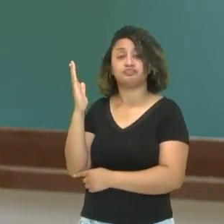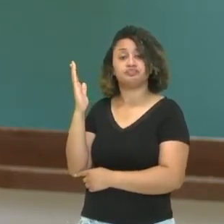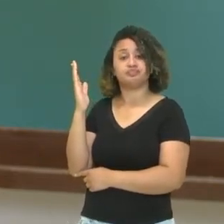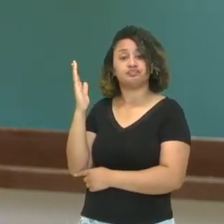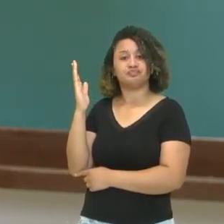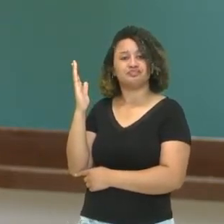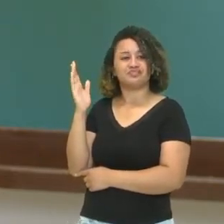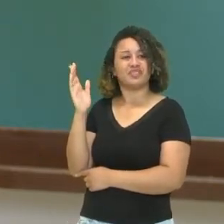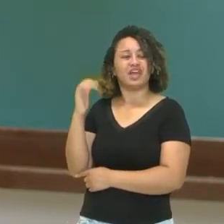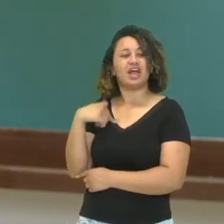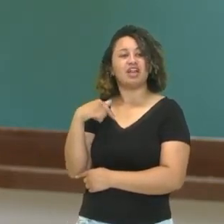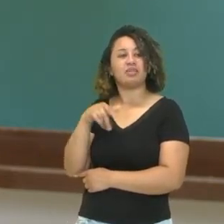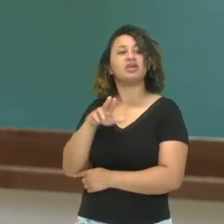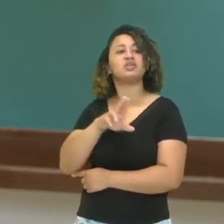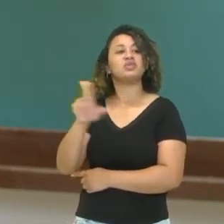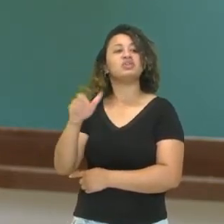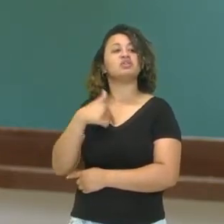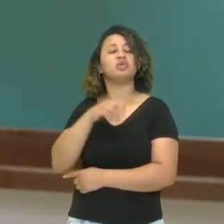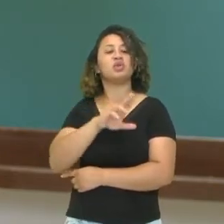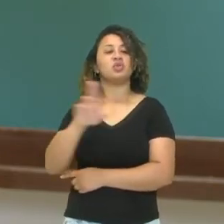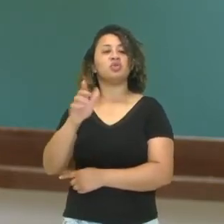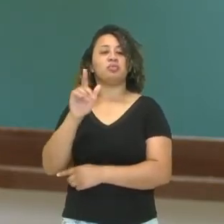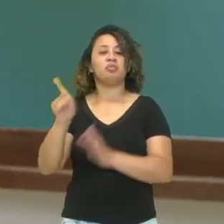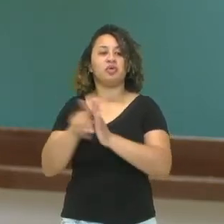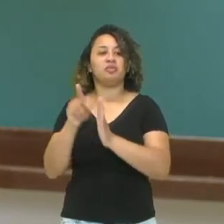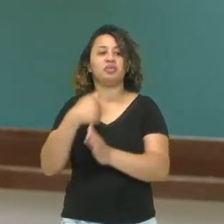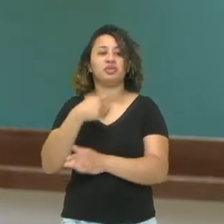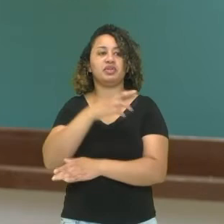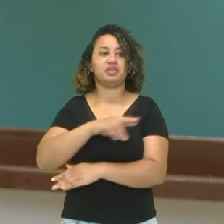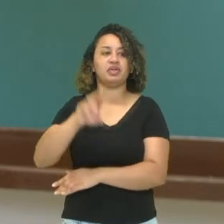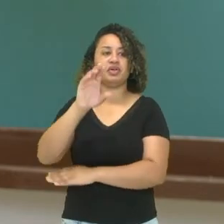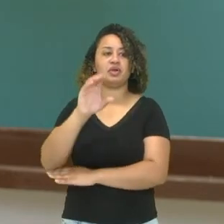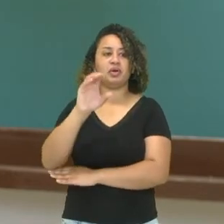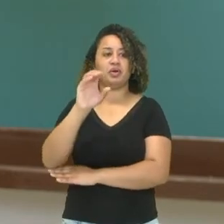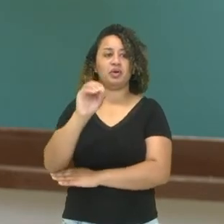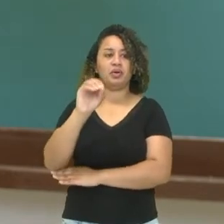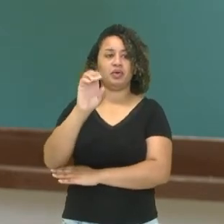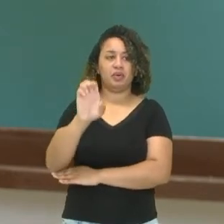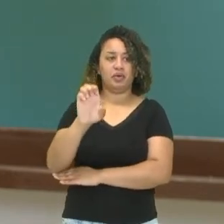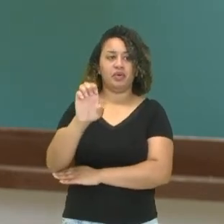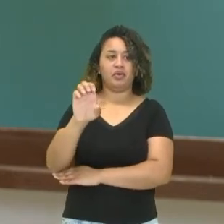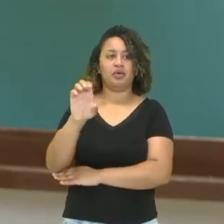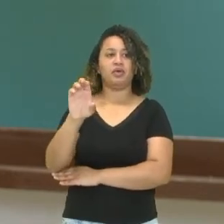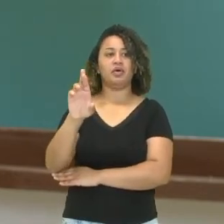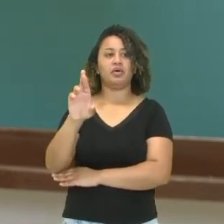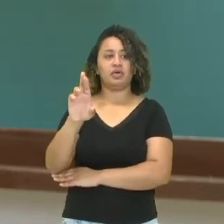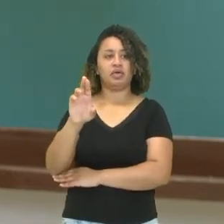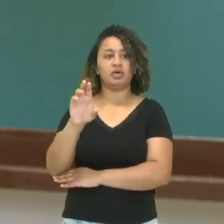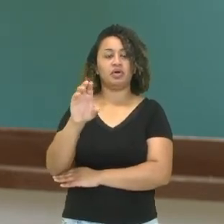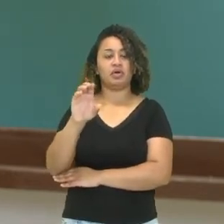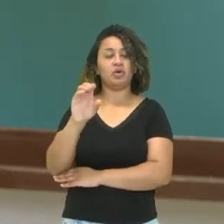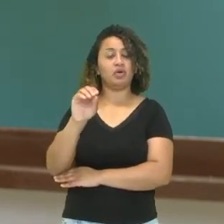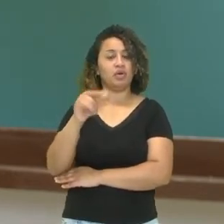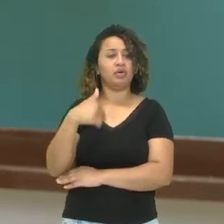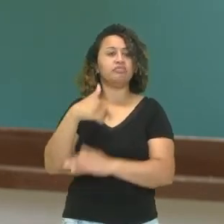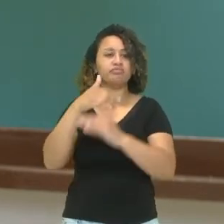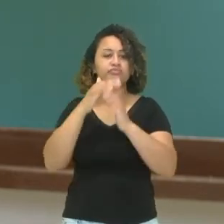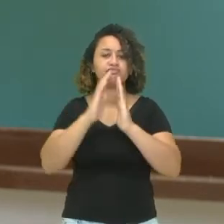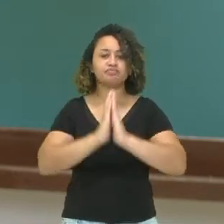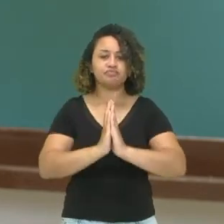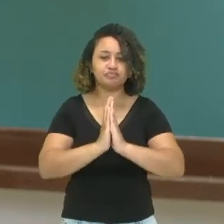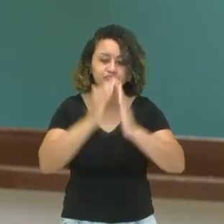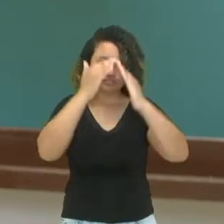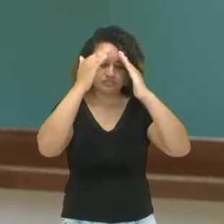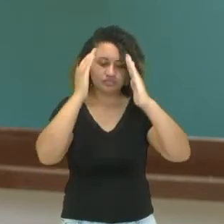nome de batismo religioso como Koen Roshi, ou Monja Koen. É uma monja budista brasileira